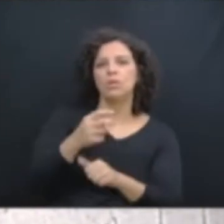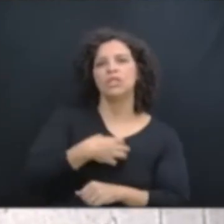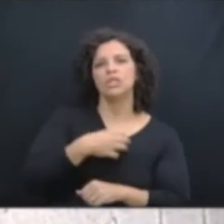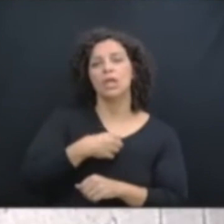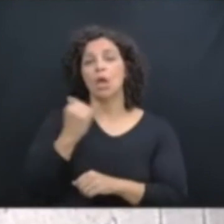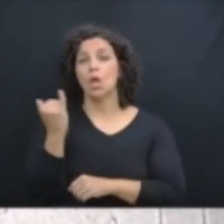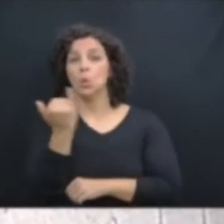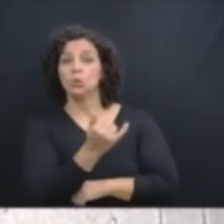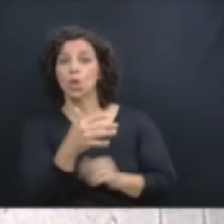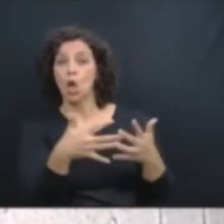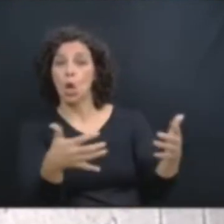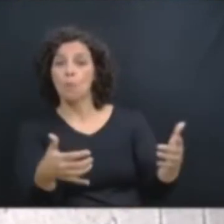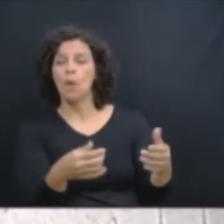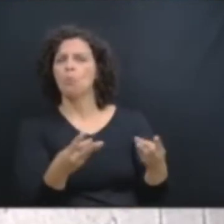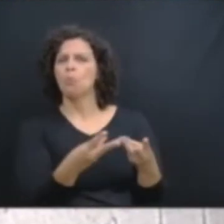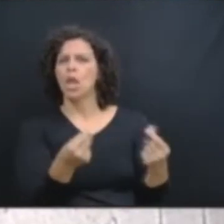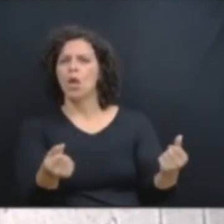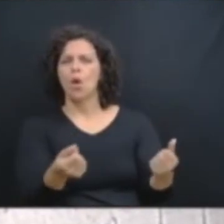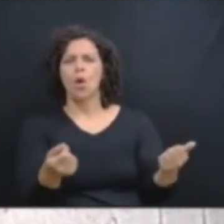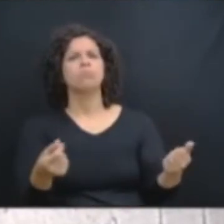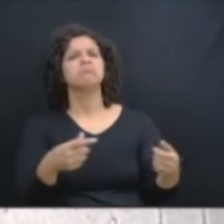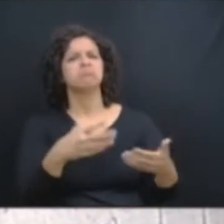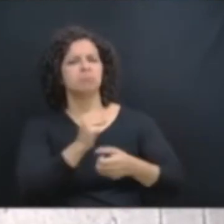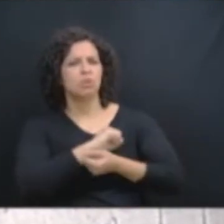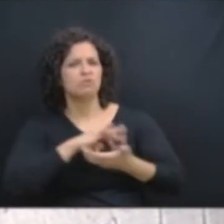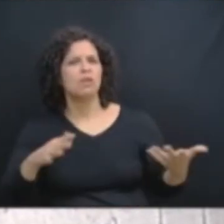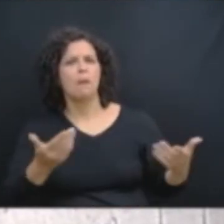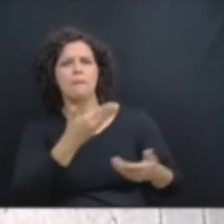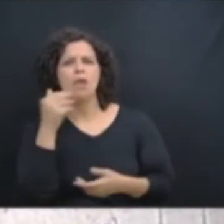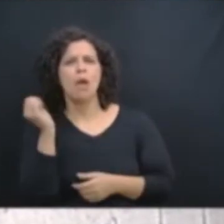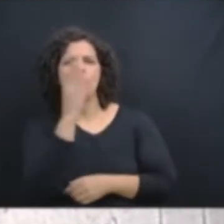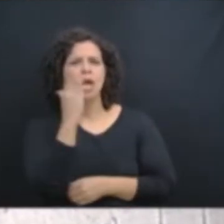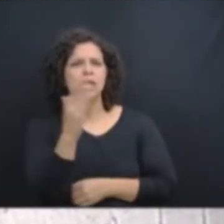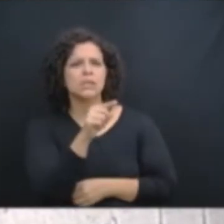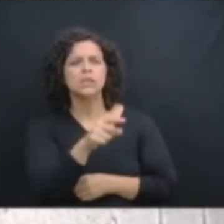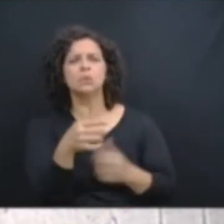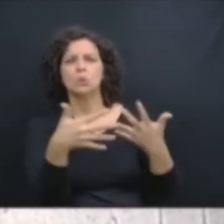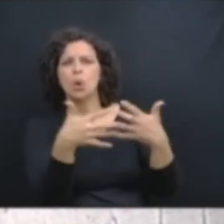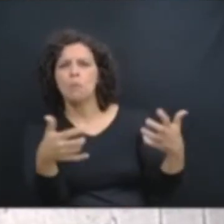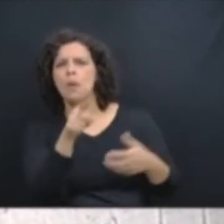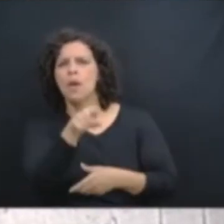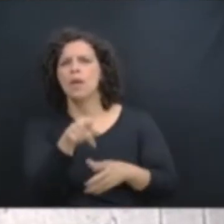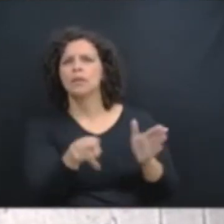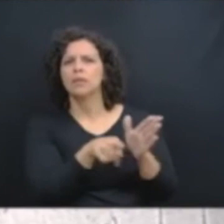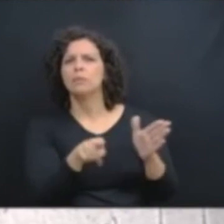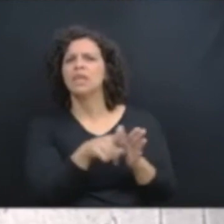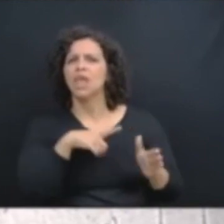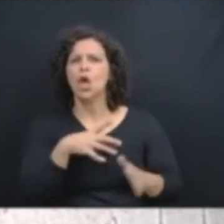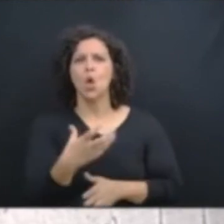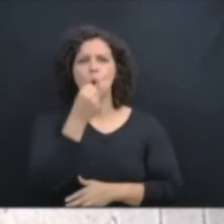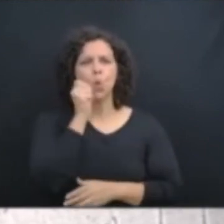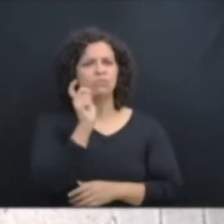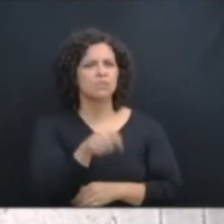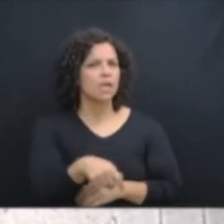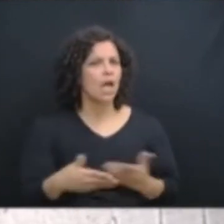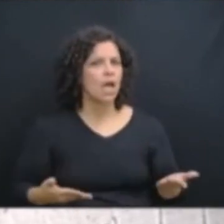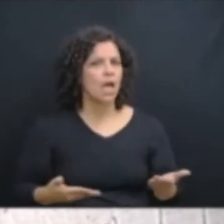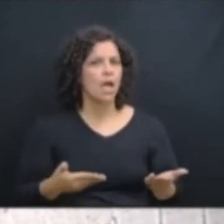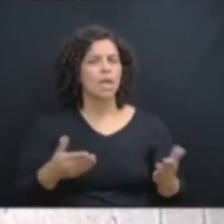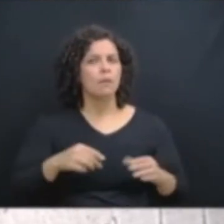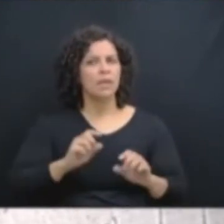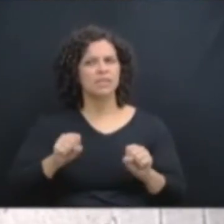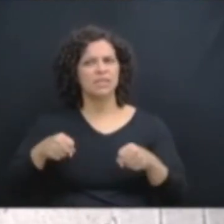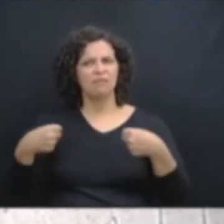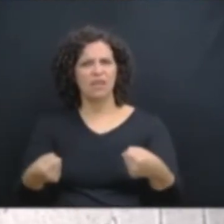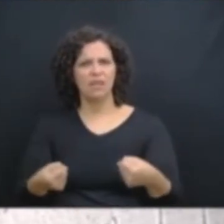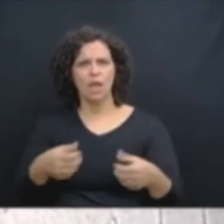Anuncia que a empresa é a mais eficiente do país, anuncia que a empresa é extremamente lucrativa e defende